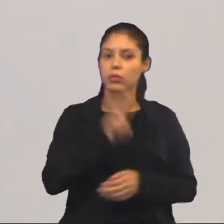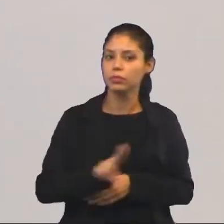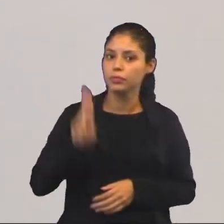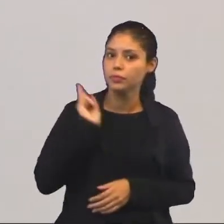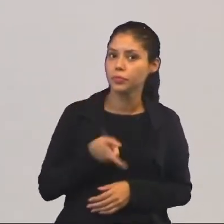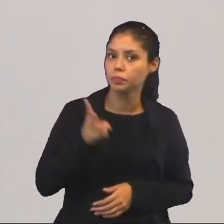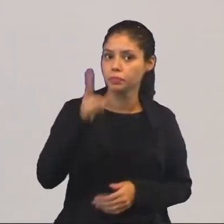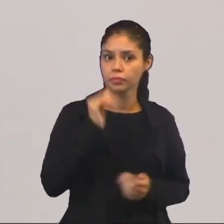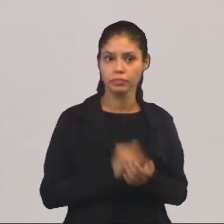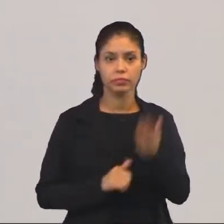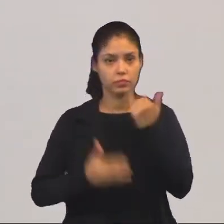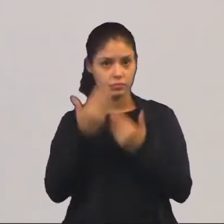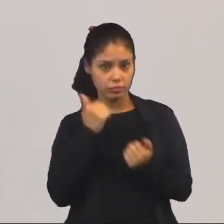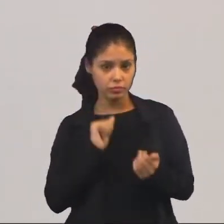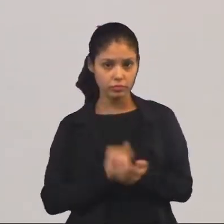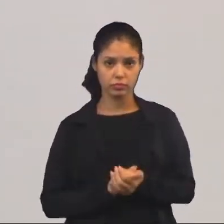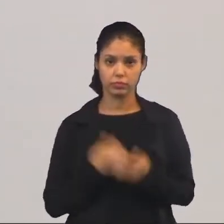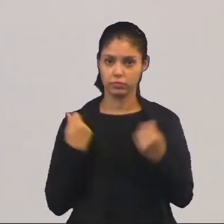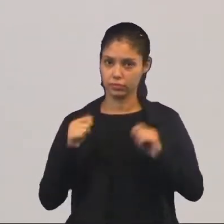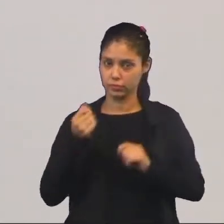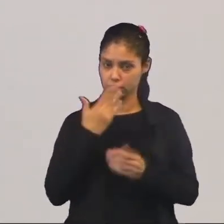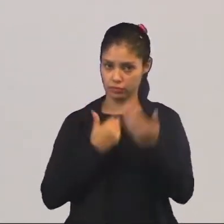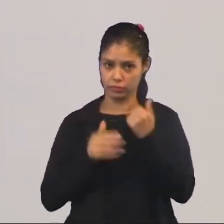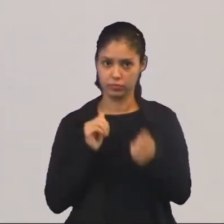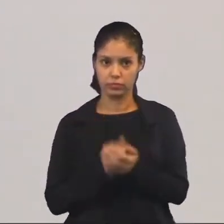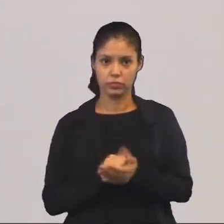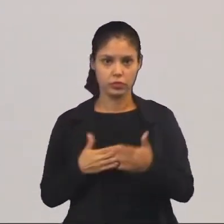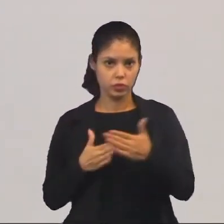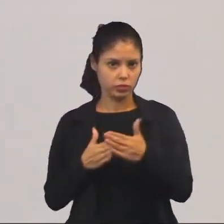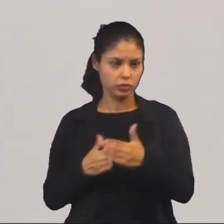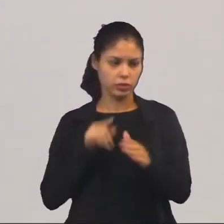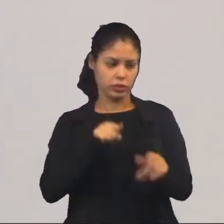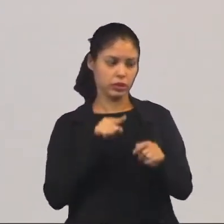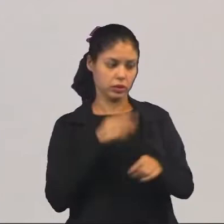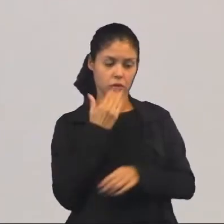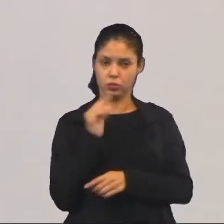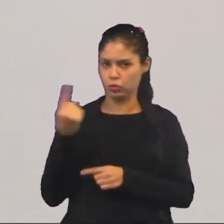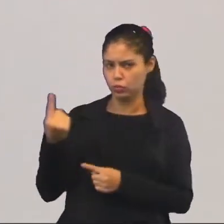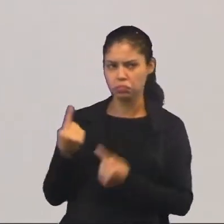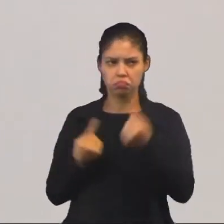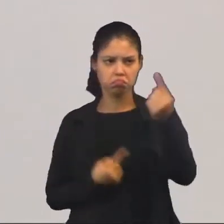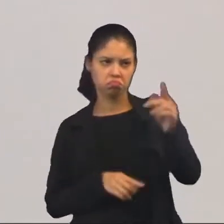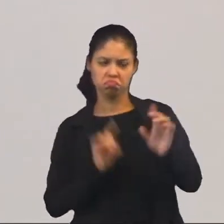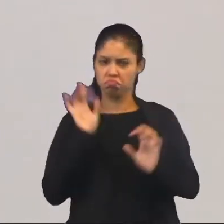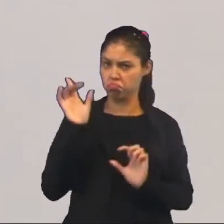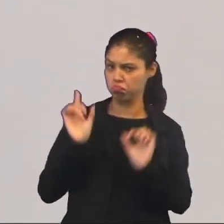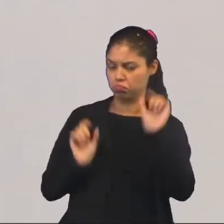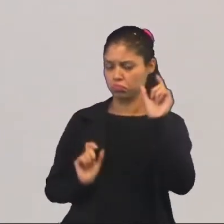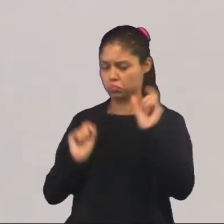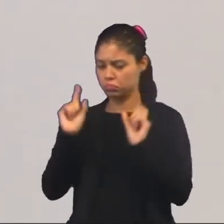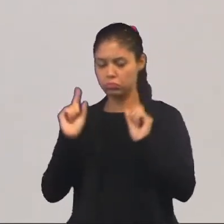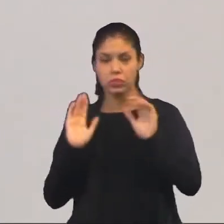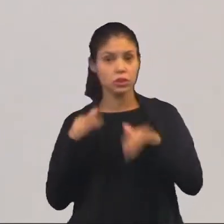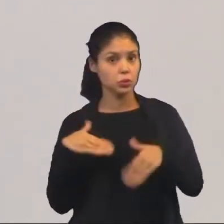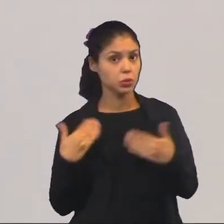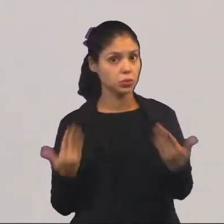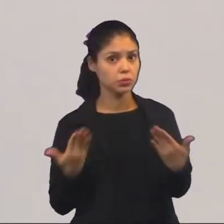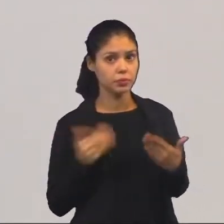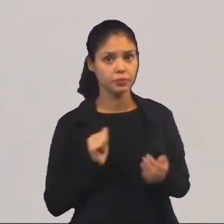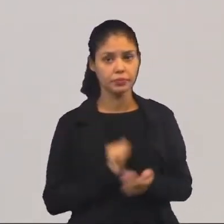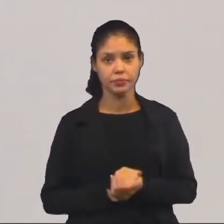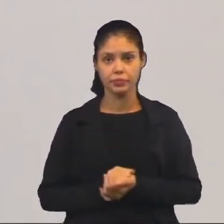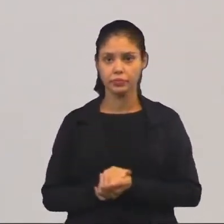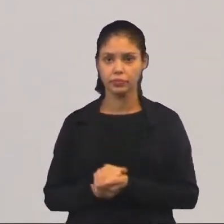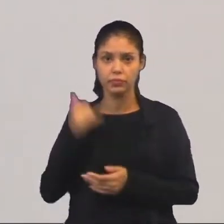uso moderado? Quais serão aqueles que precisarão vocês porem limite? Não, isso aqui a gente come uma vezinha ou outra. E quais são aqueles que vocês têm